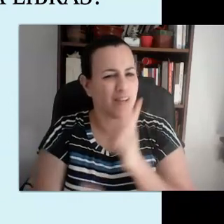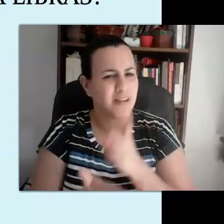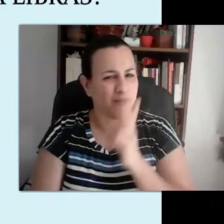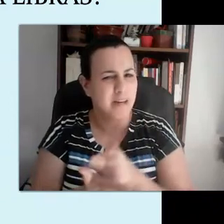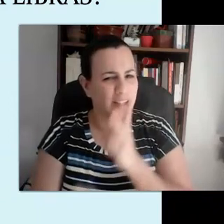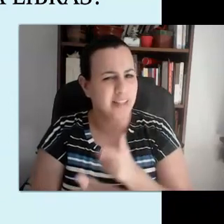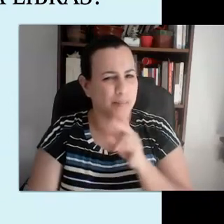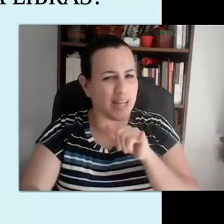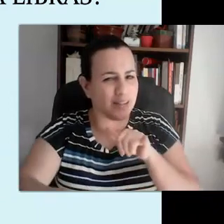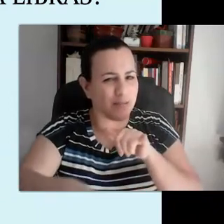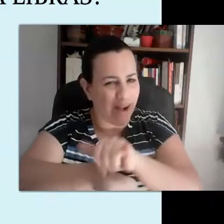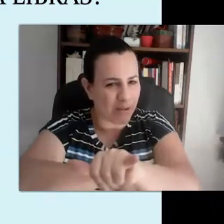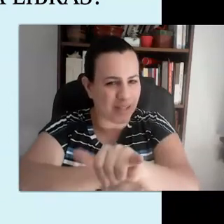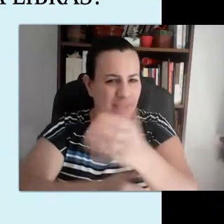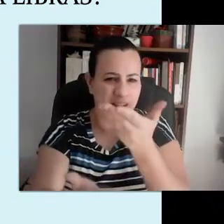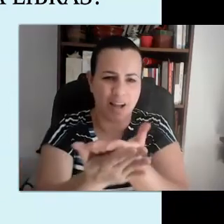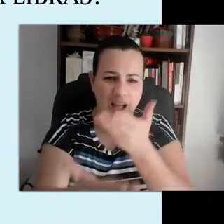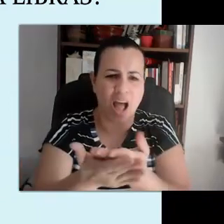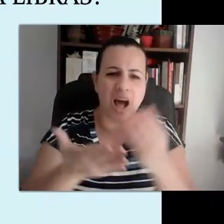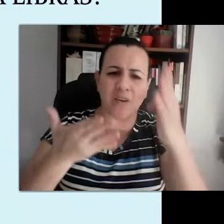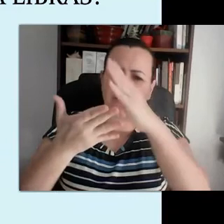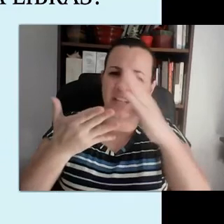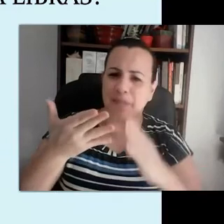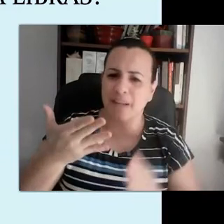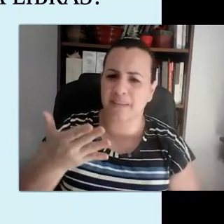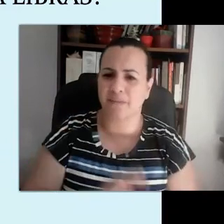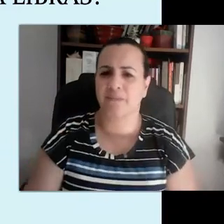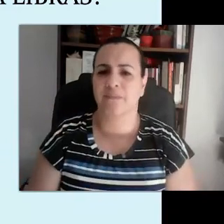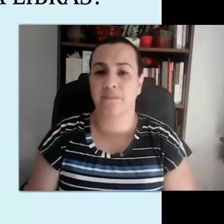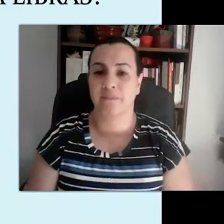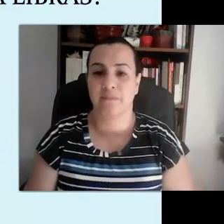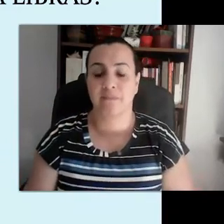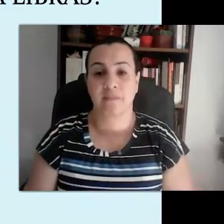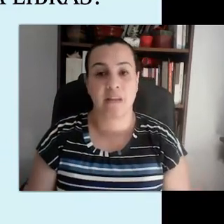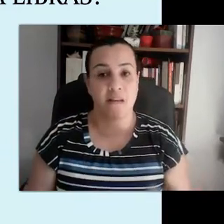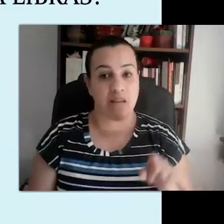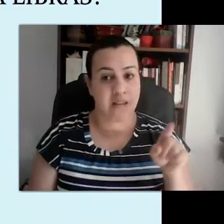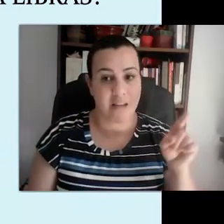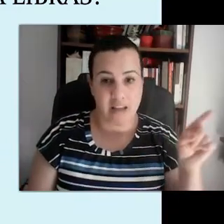Você frequentemente falta aula de Libras?